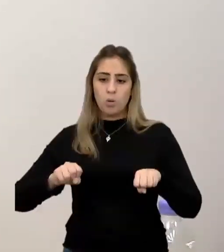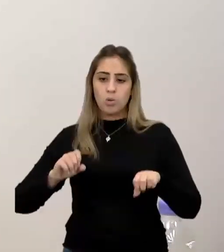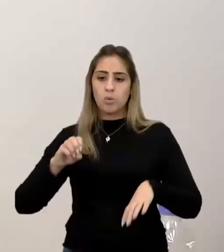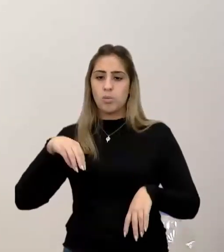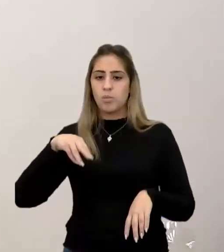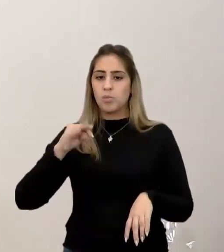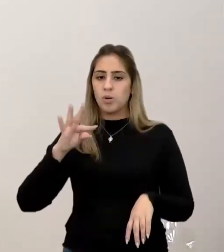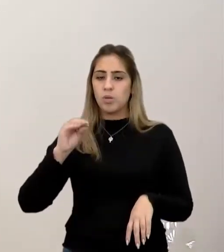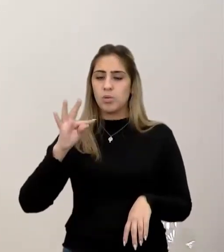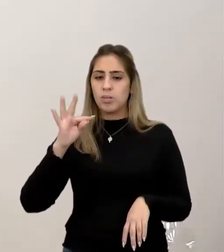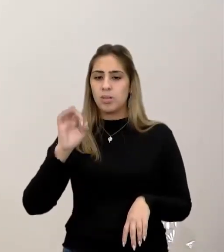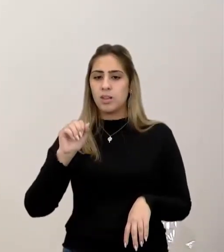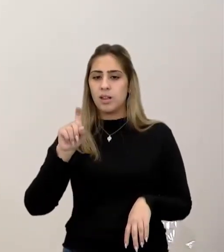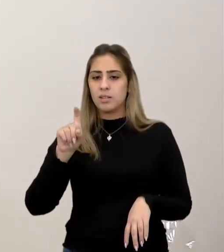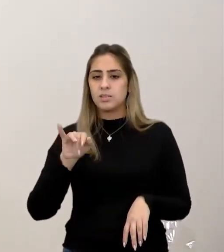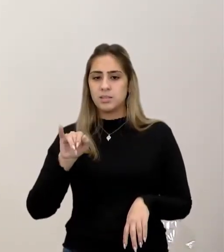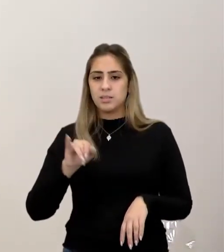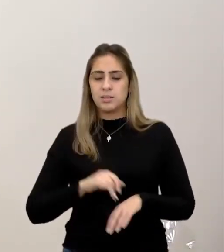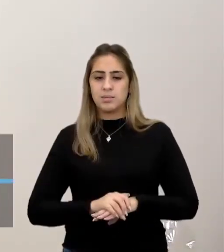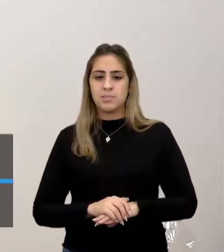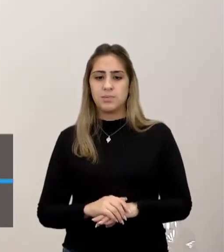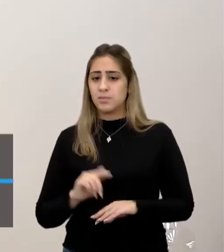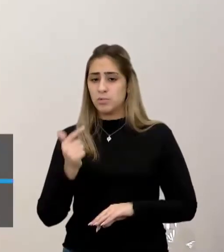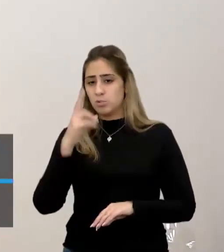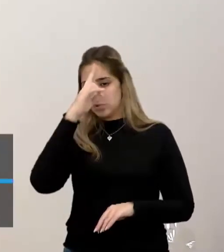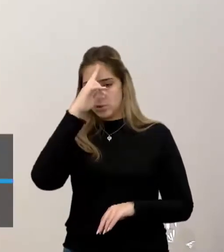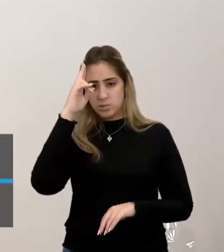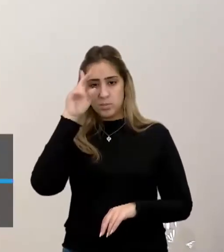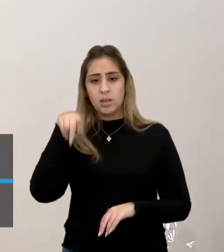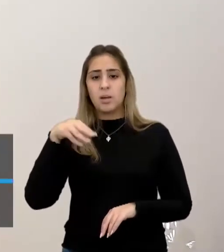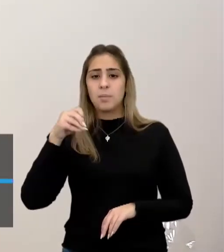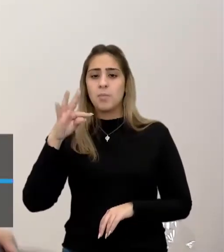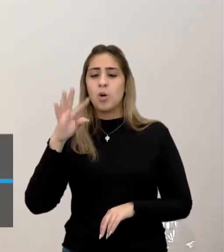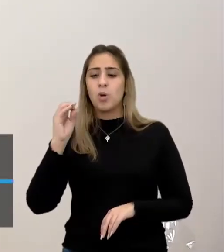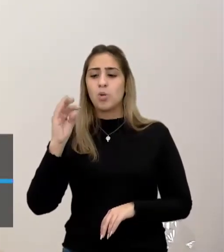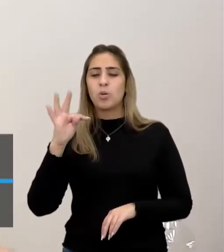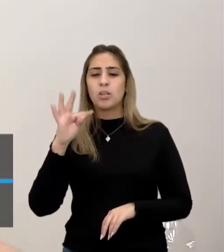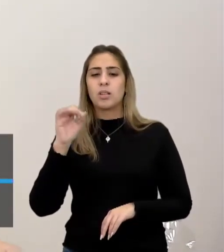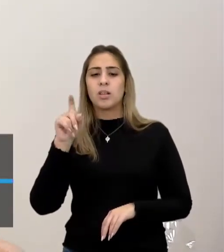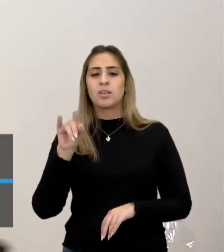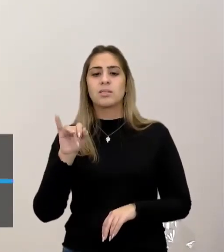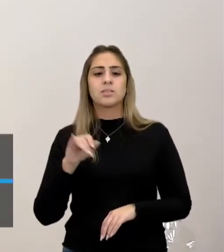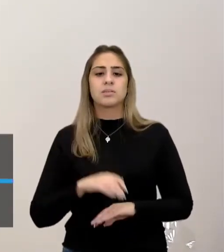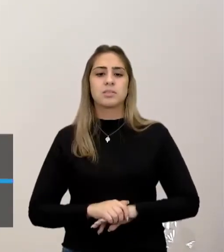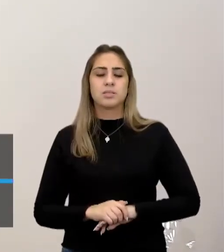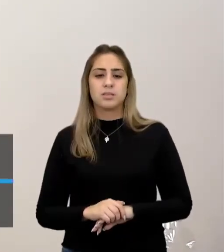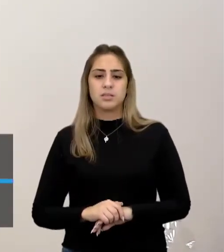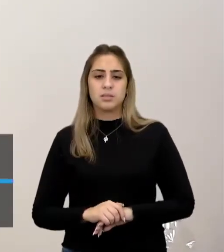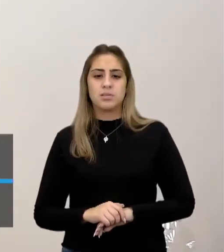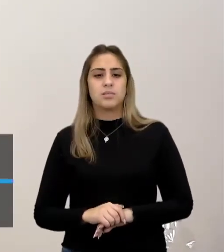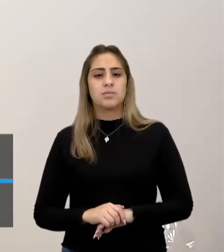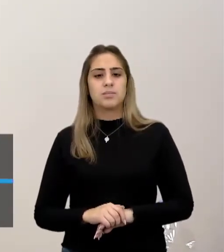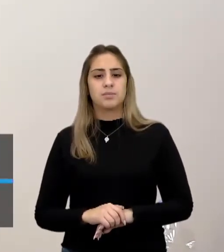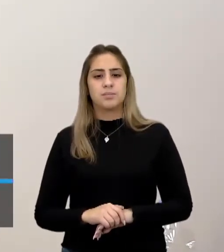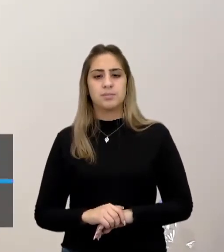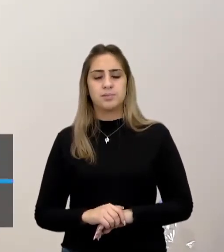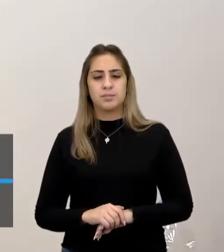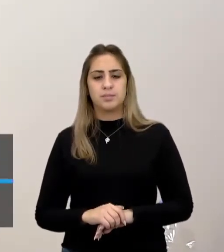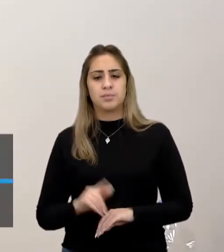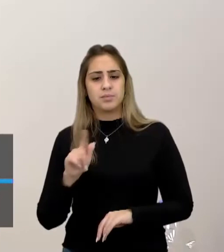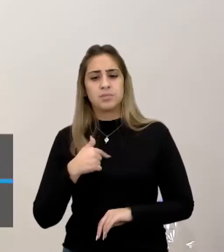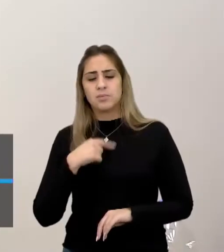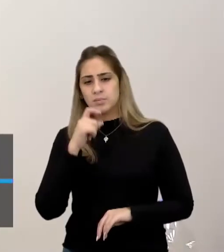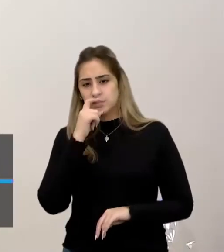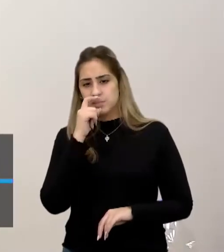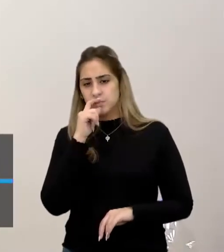da balada de mototáxi. Não tinha Uber na minha época. E eu não tinha dinheiro, obviamente, para pagar o táxi. E meus